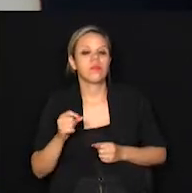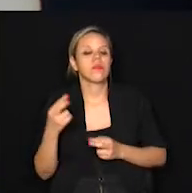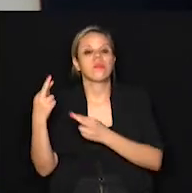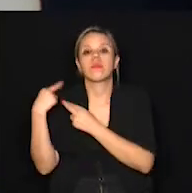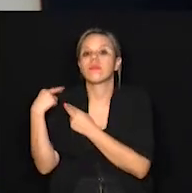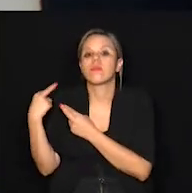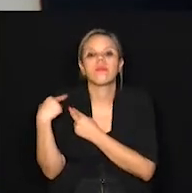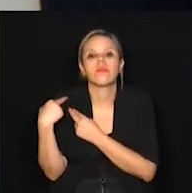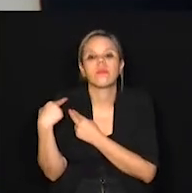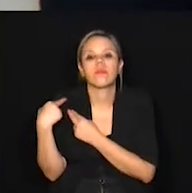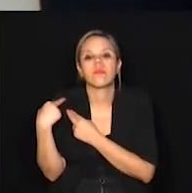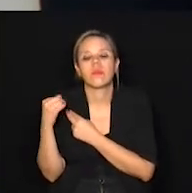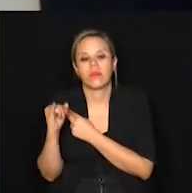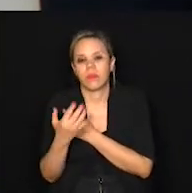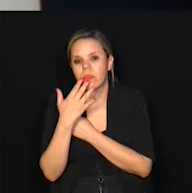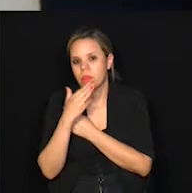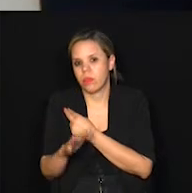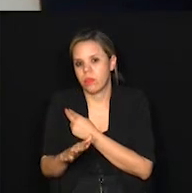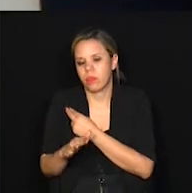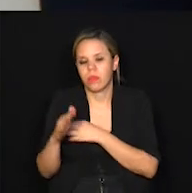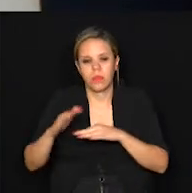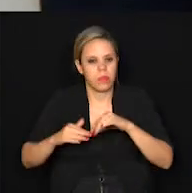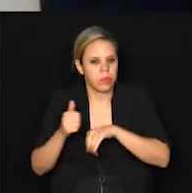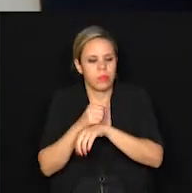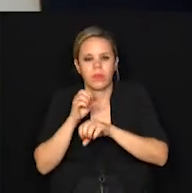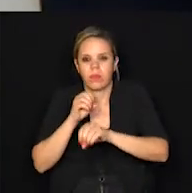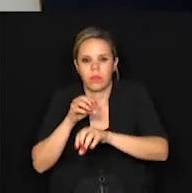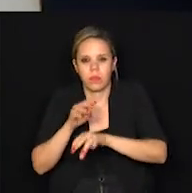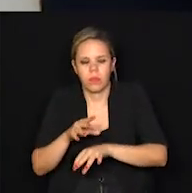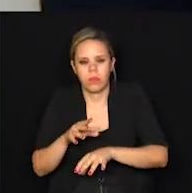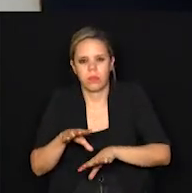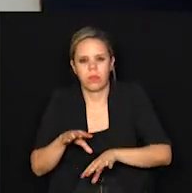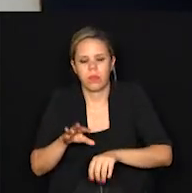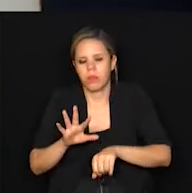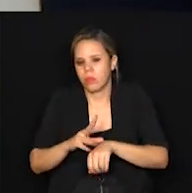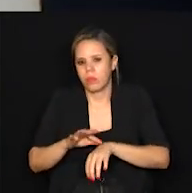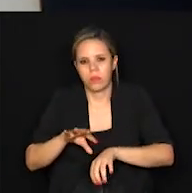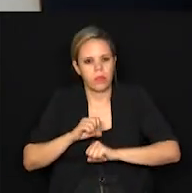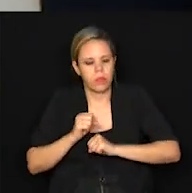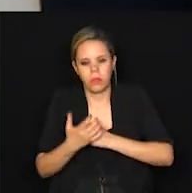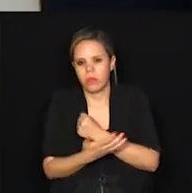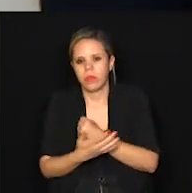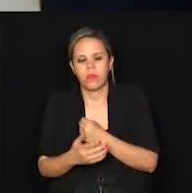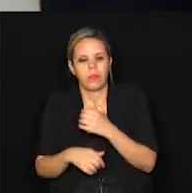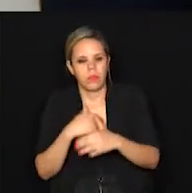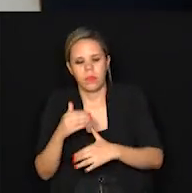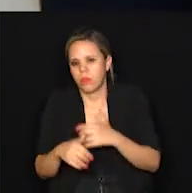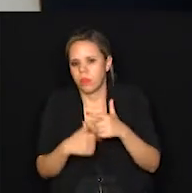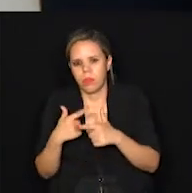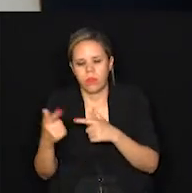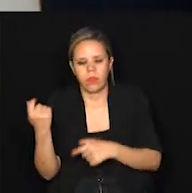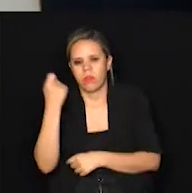ruas e o pai e a mãe não estão em casa, tá? Com suporte, sem nenhum apoio. Gustavo.